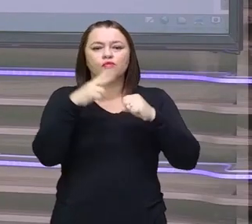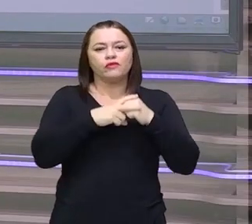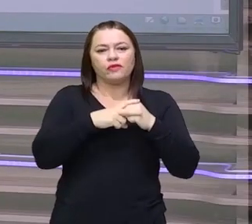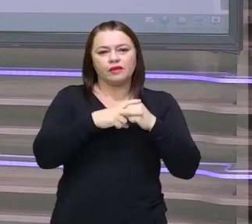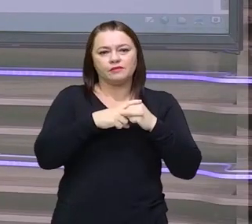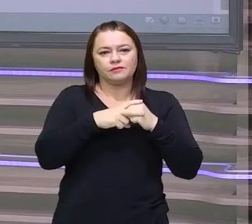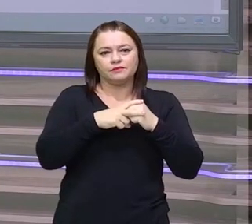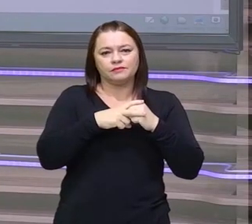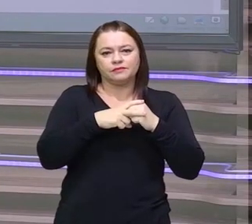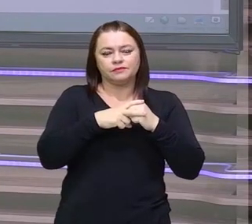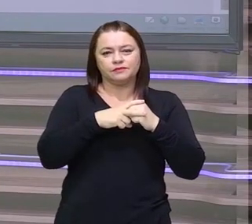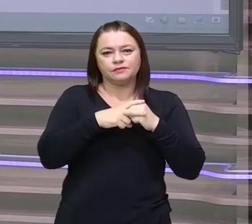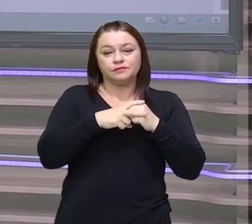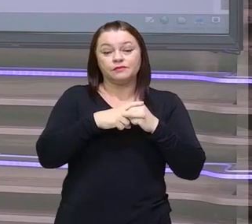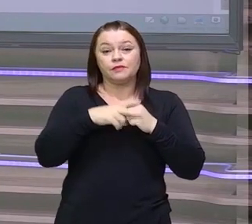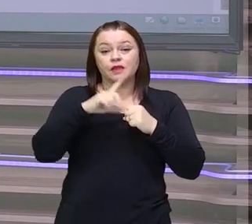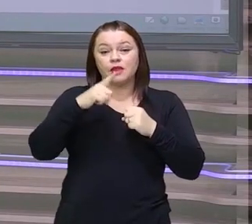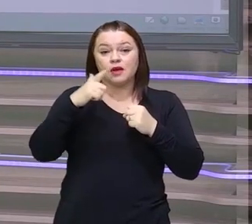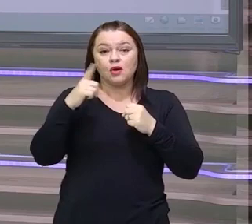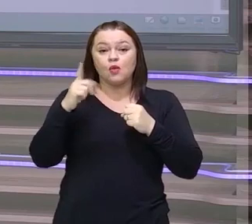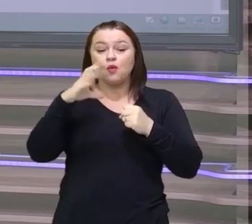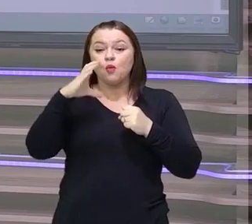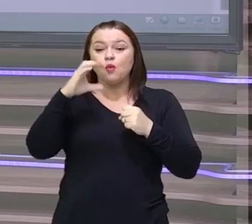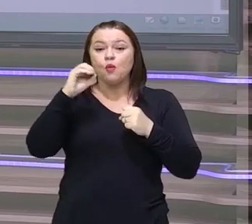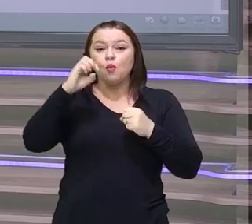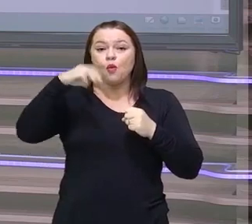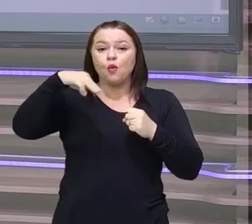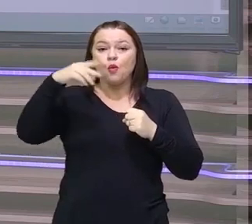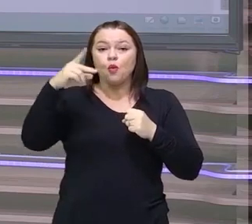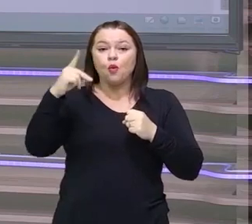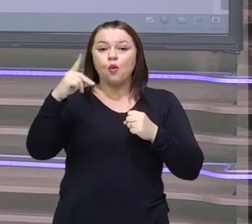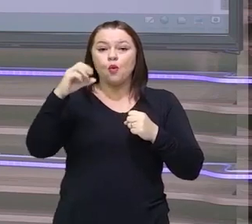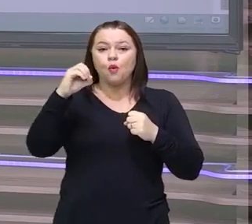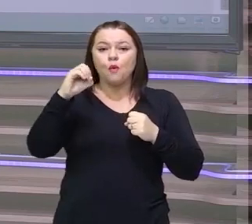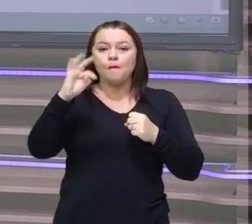ok? Período composto, 2 ou mais de 2. Vamos para o